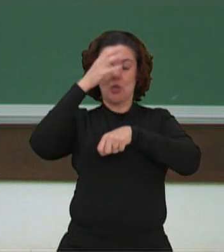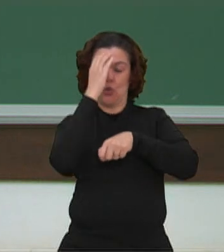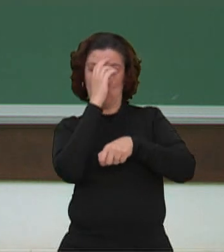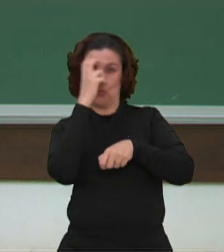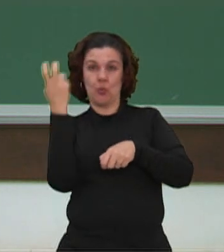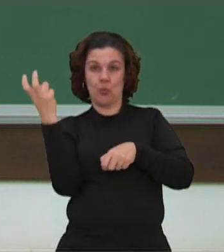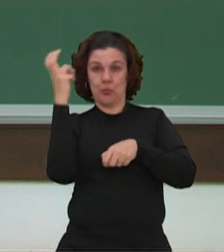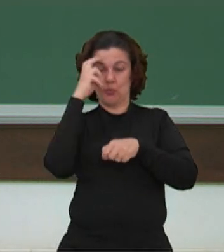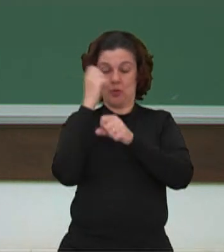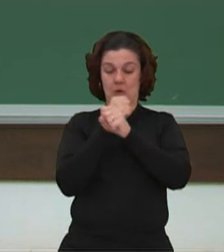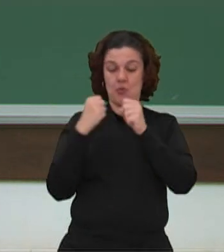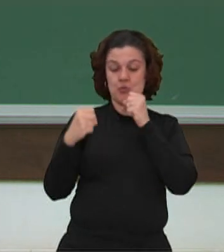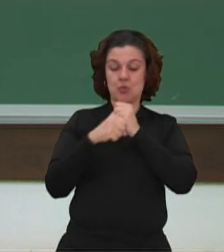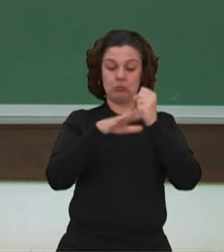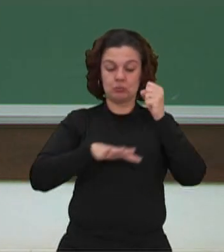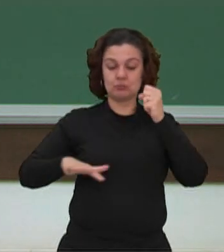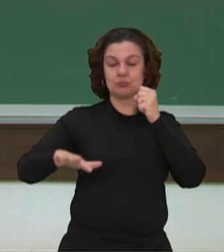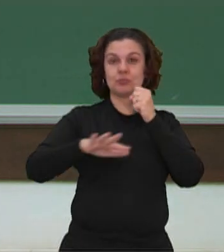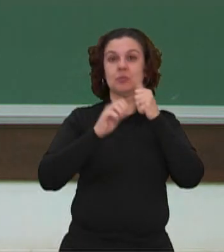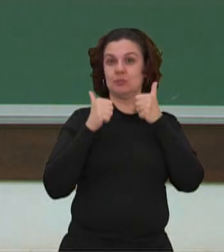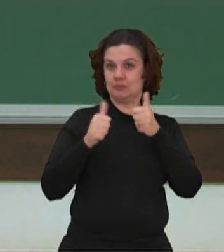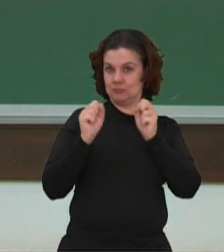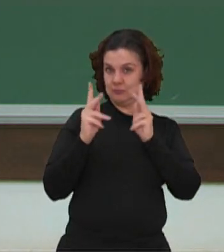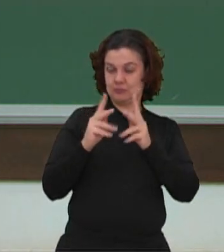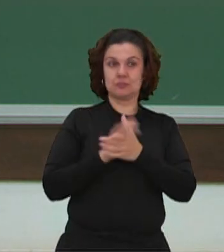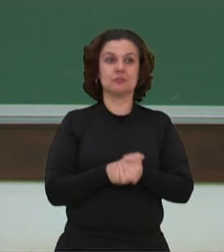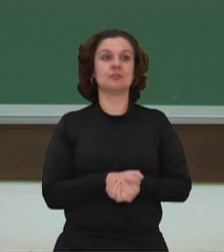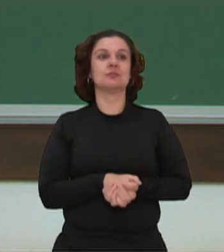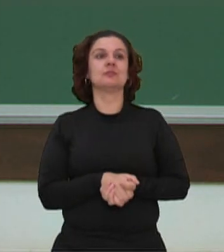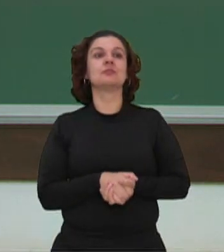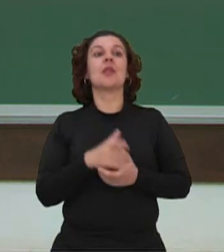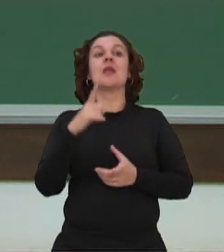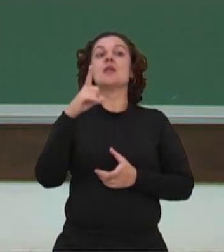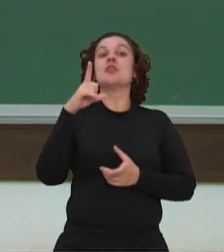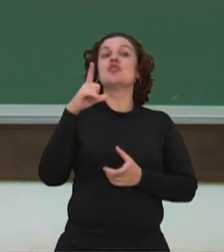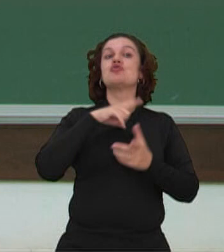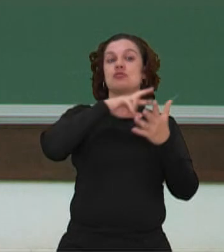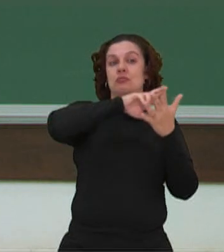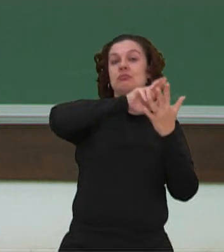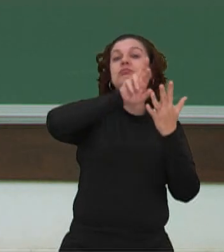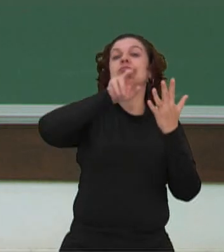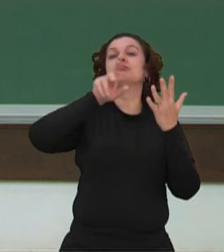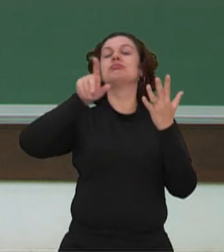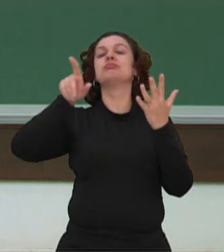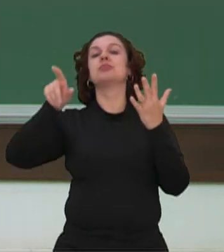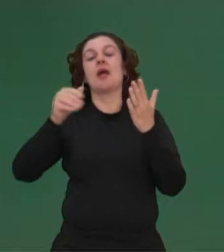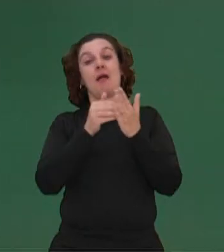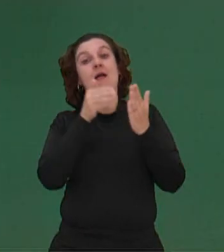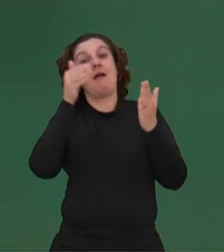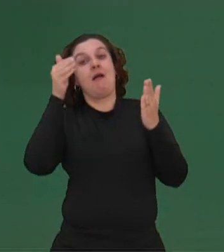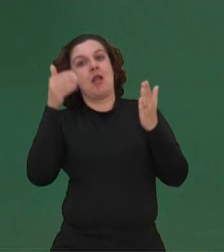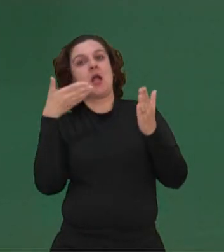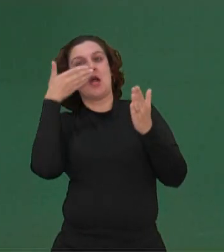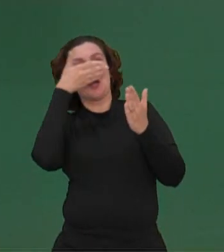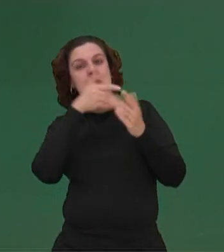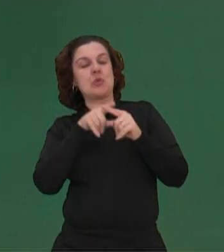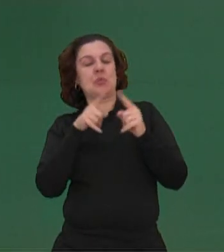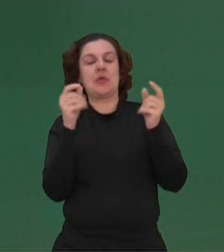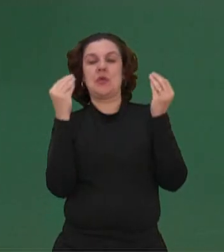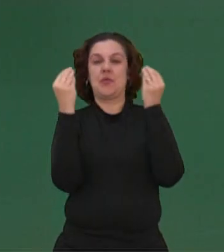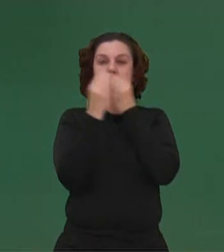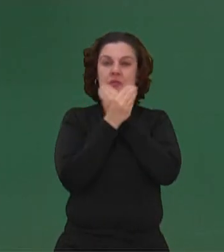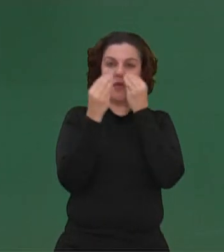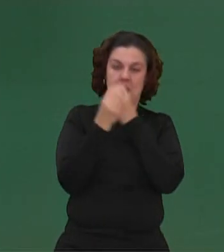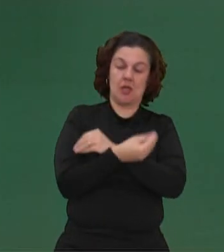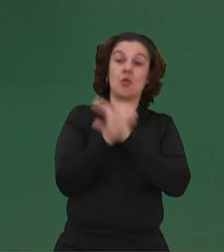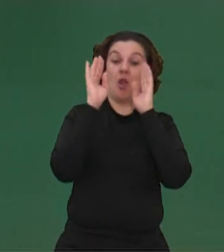esse centro social, o engenho, ok? E havia outras atividades além do açúcar. Não